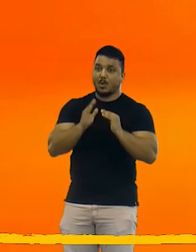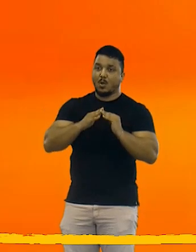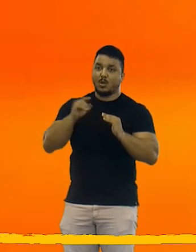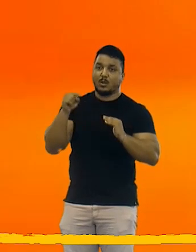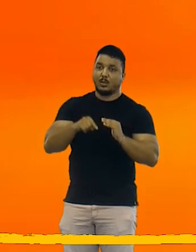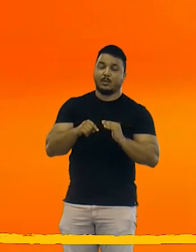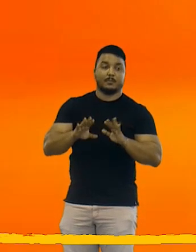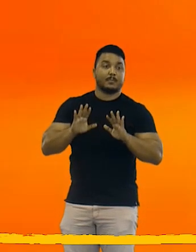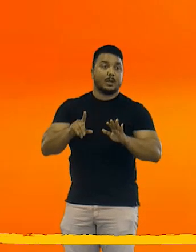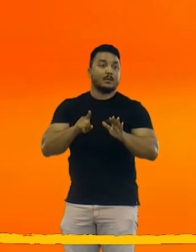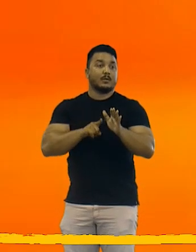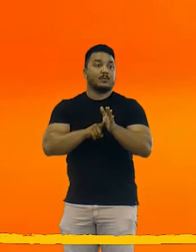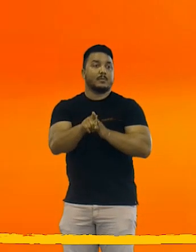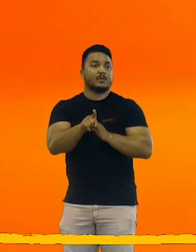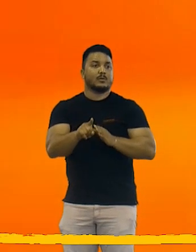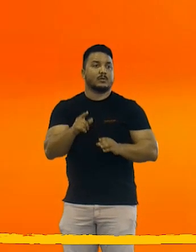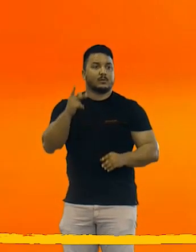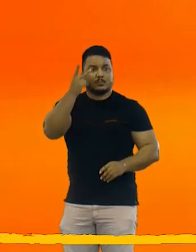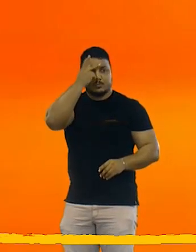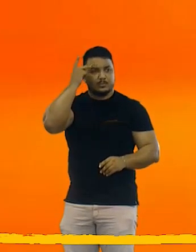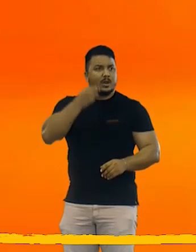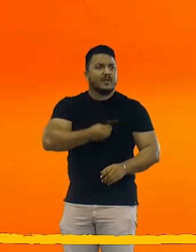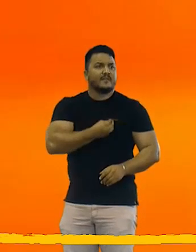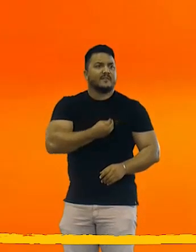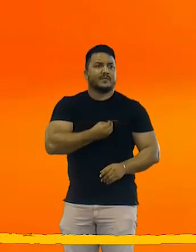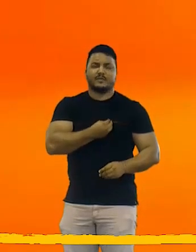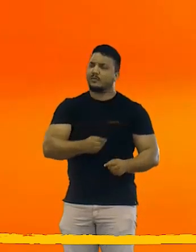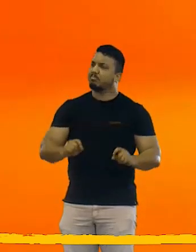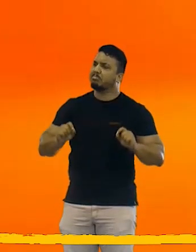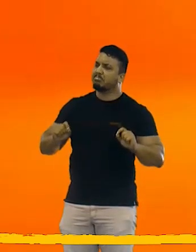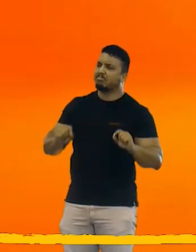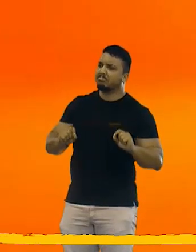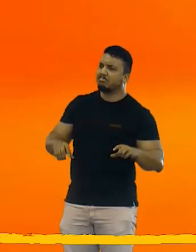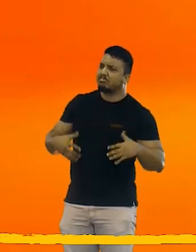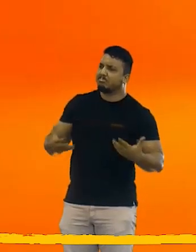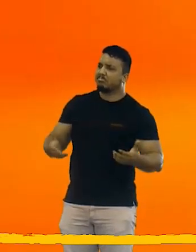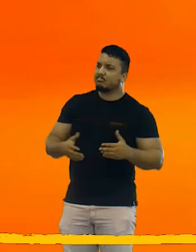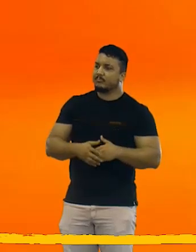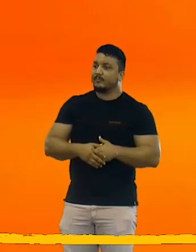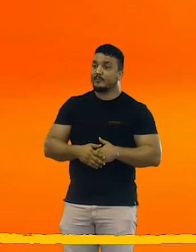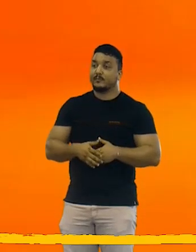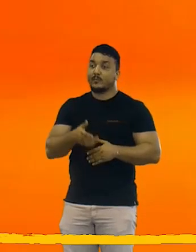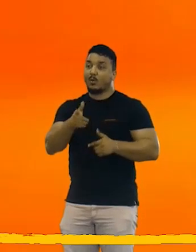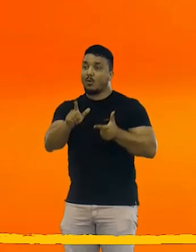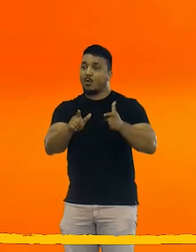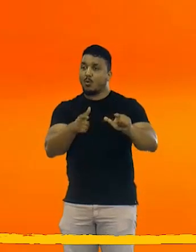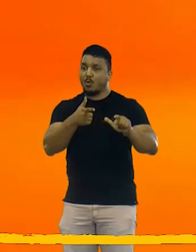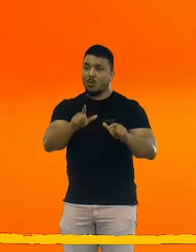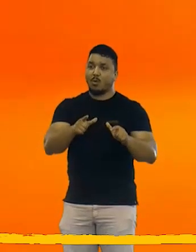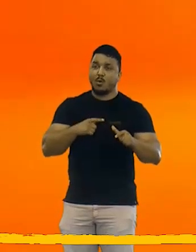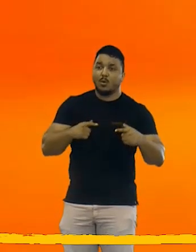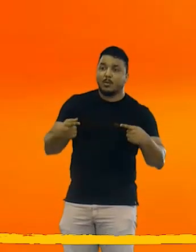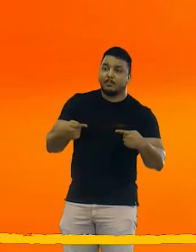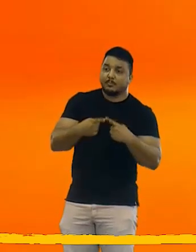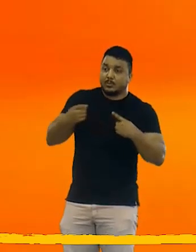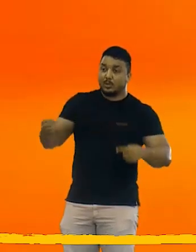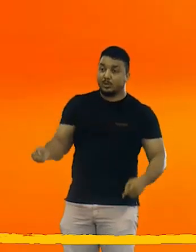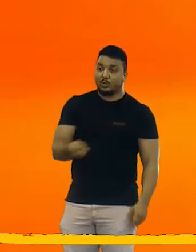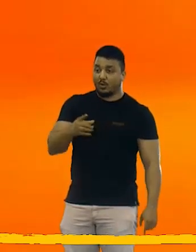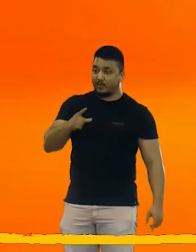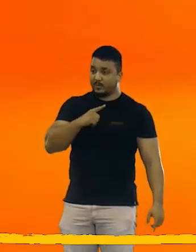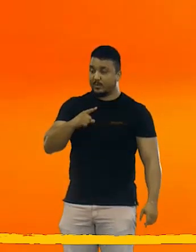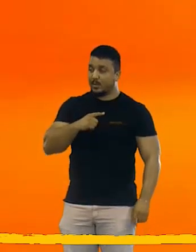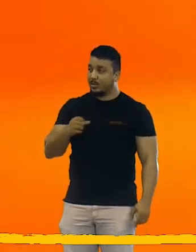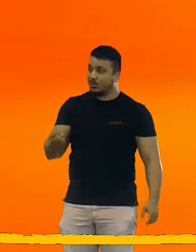minha pergunta é, e essas pessoas vão viver do quê? Outras atividades novas, eu queria que